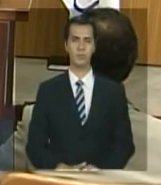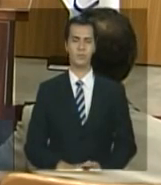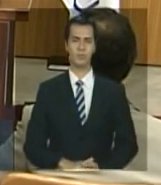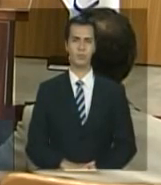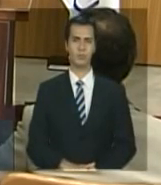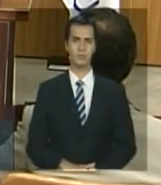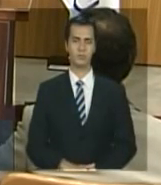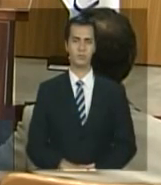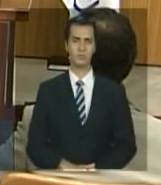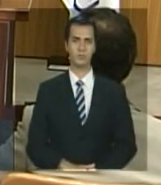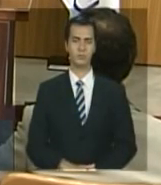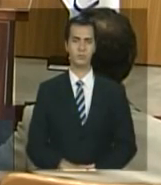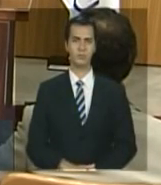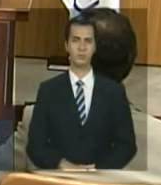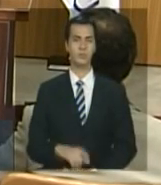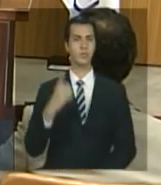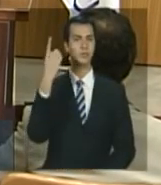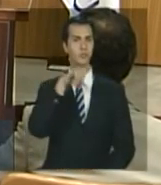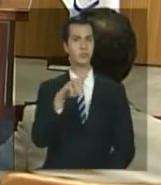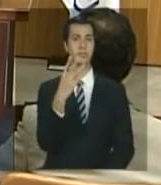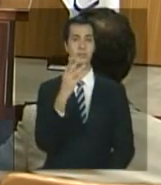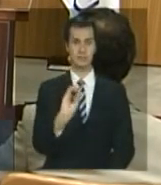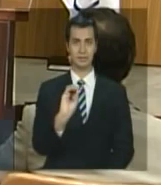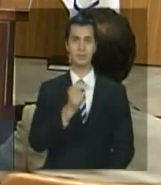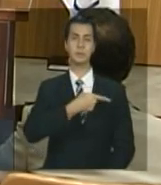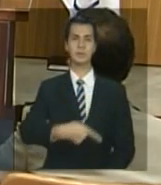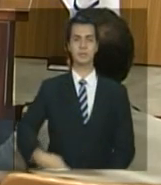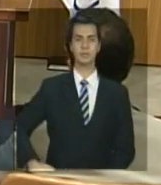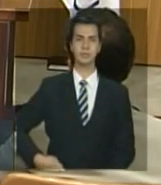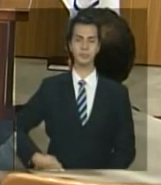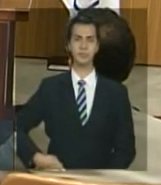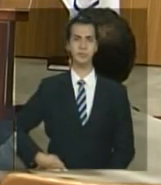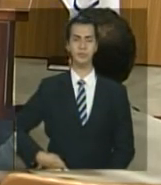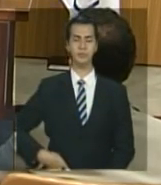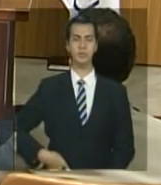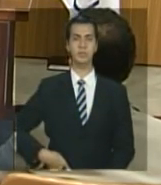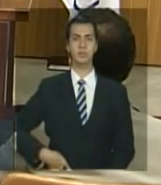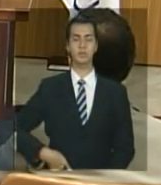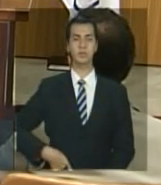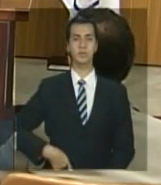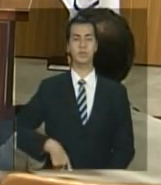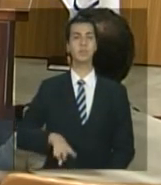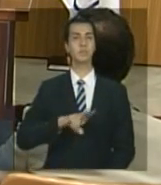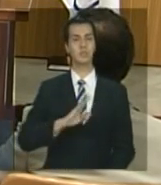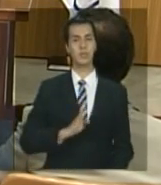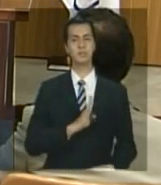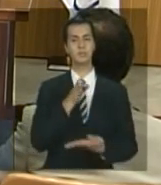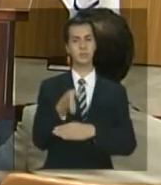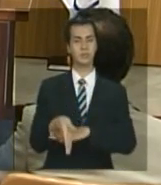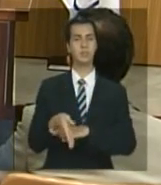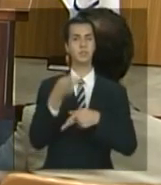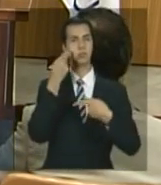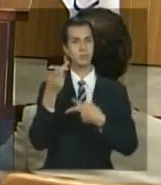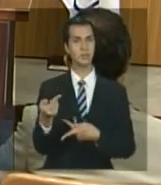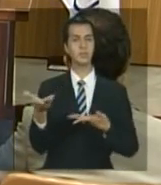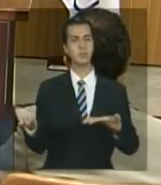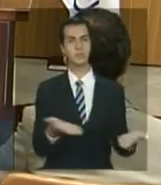Bom, no dia 30, a presidenta então será recebida pela presidenta da Índia